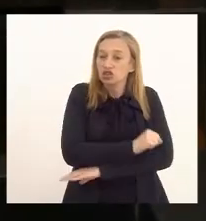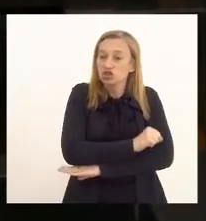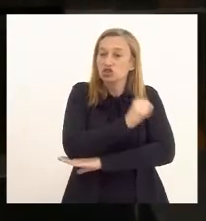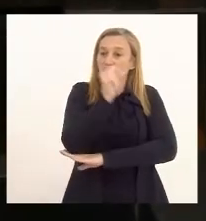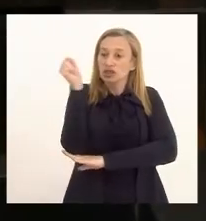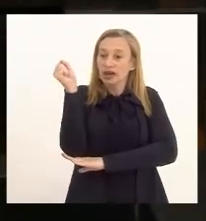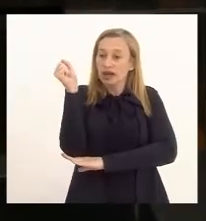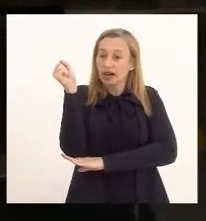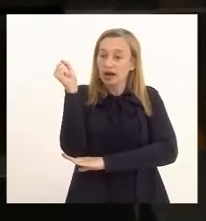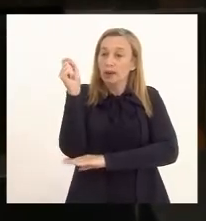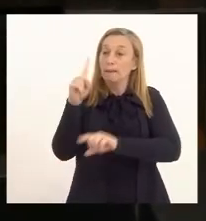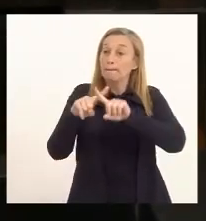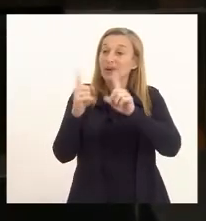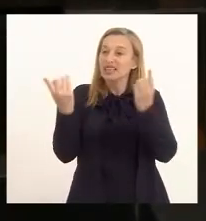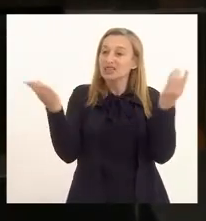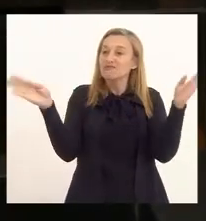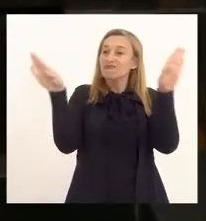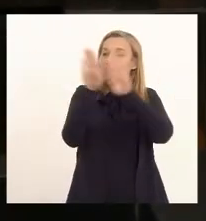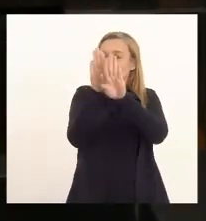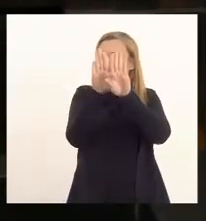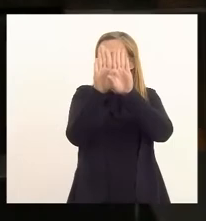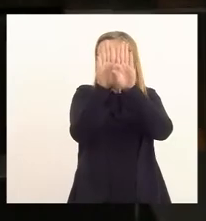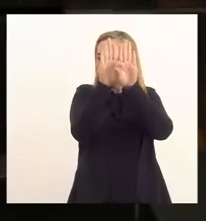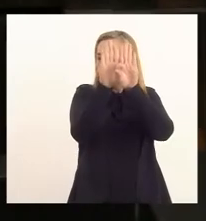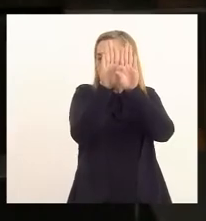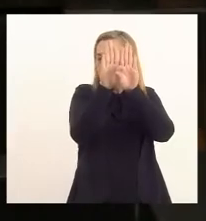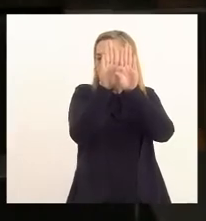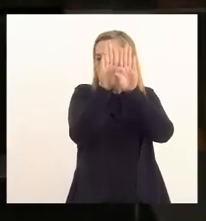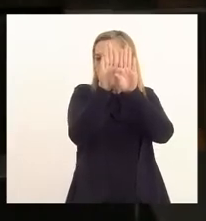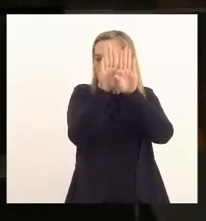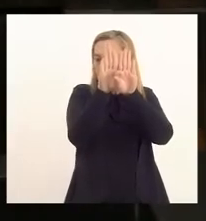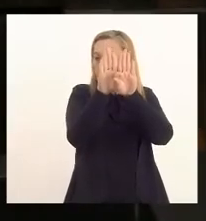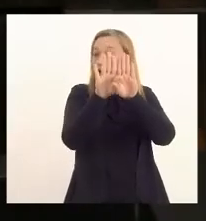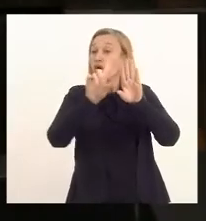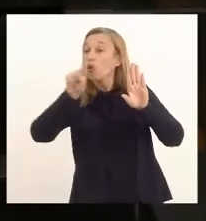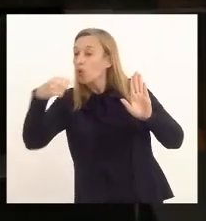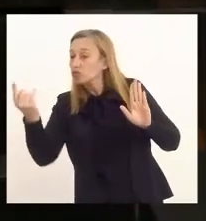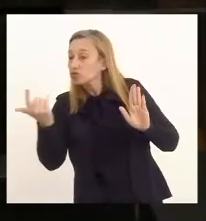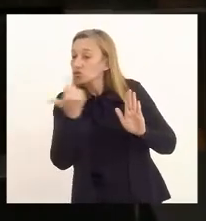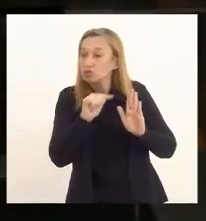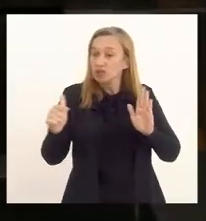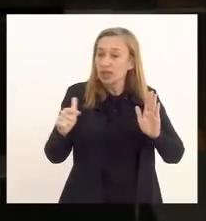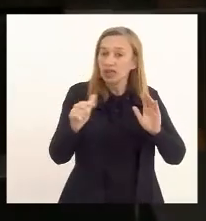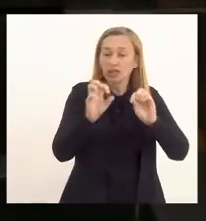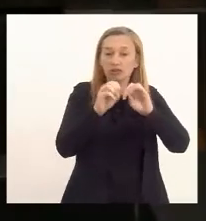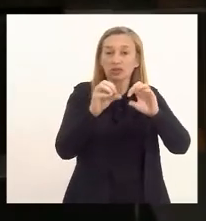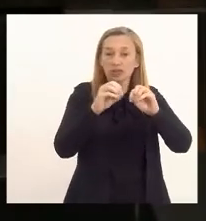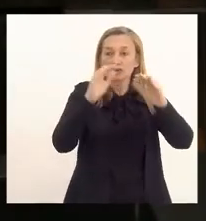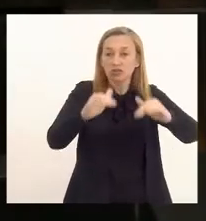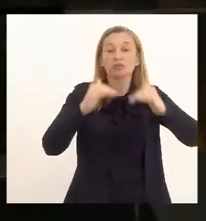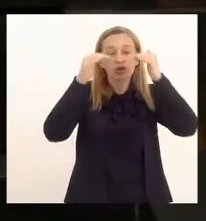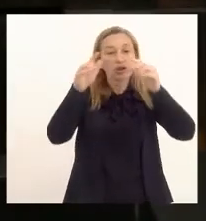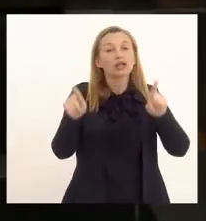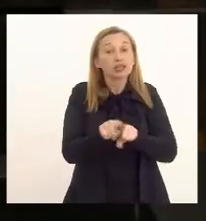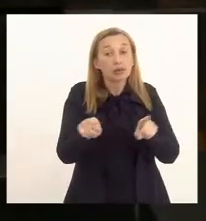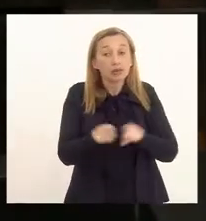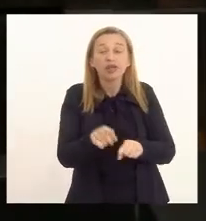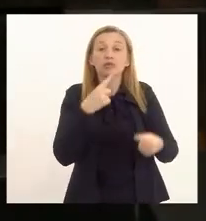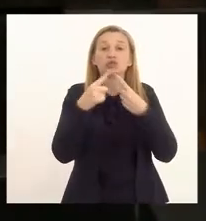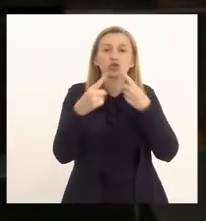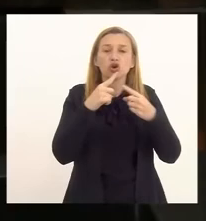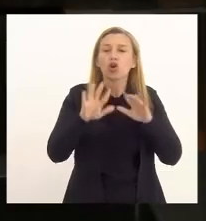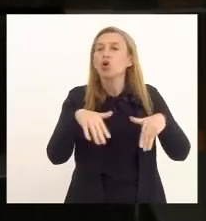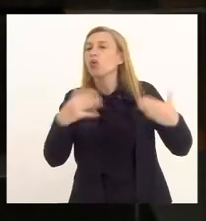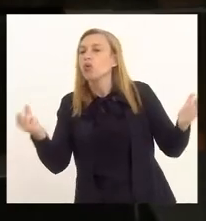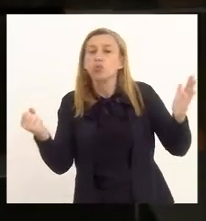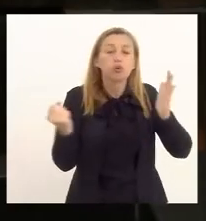Uma situação absolutamente absurda. E no ensino superior, a gente também precisa debater qual foi o